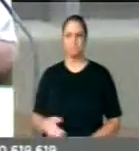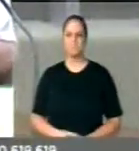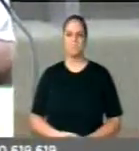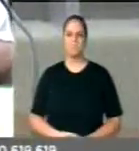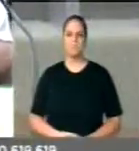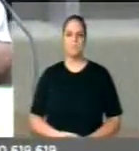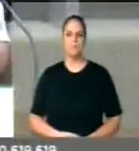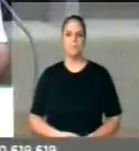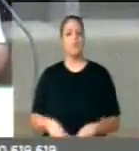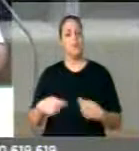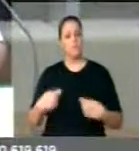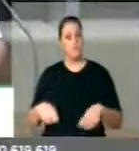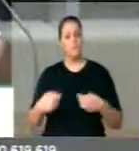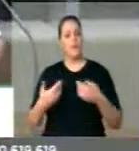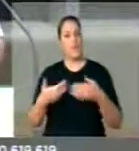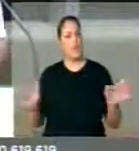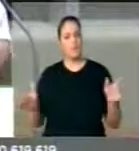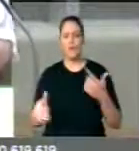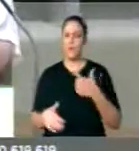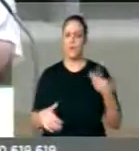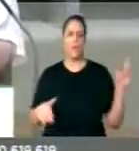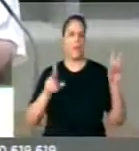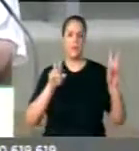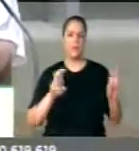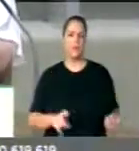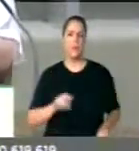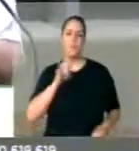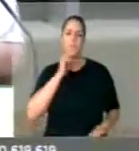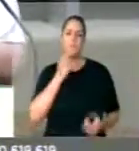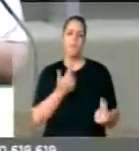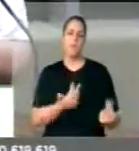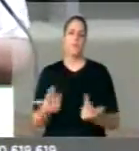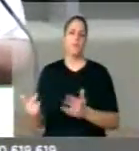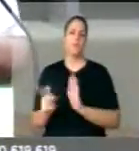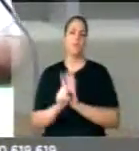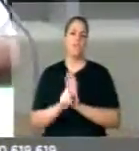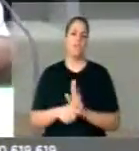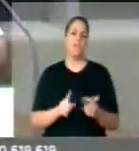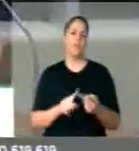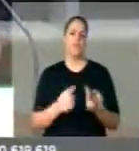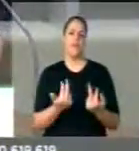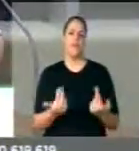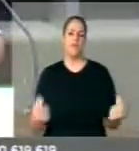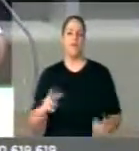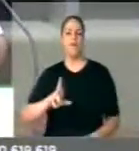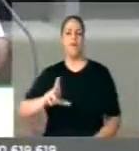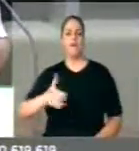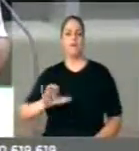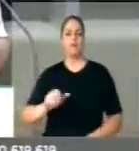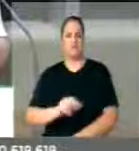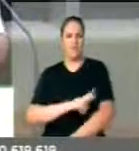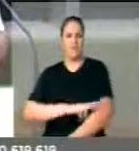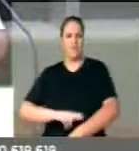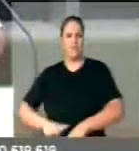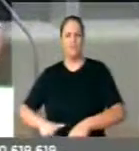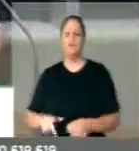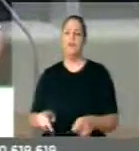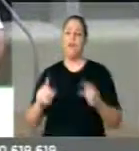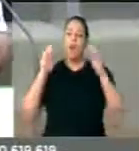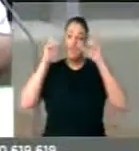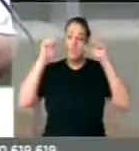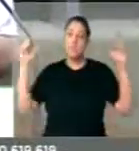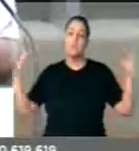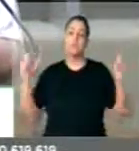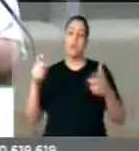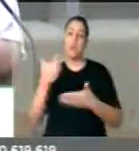Câmara ao debate de temas como equidade de gênero e raça, atenta aos acordos internacionais de que o